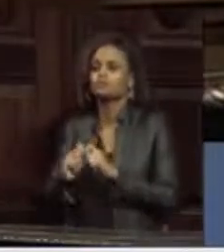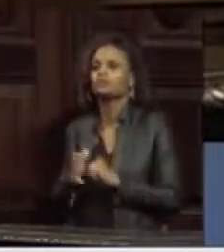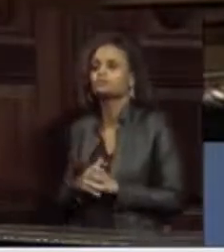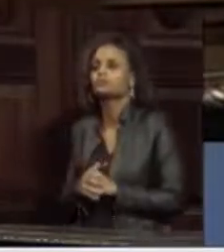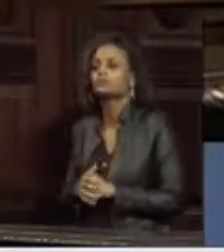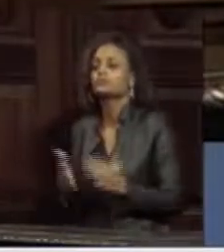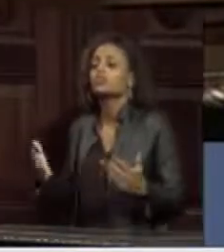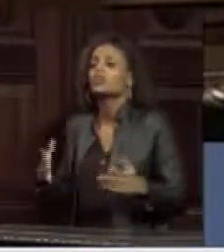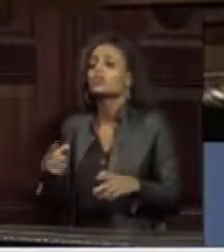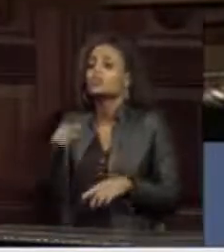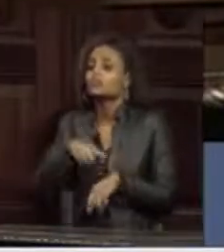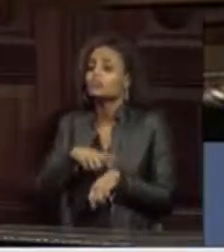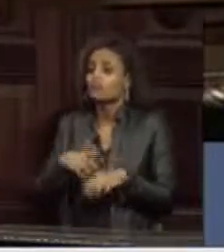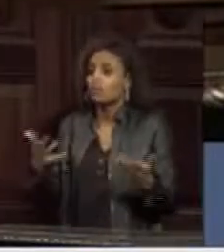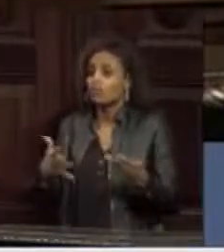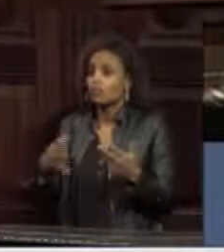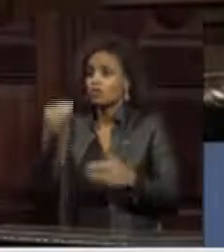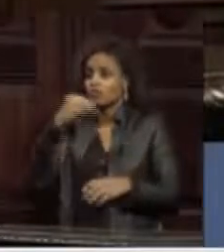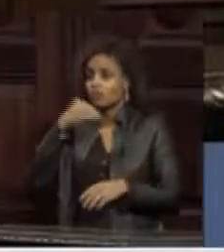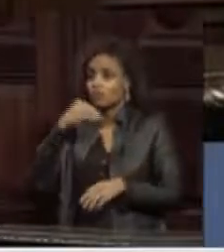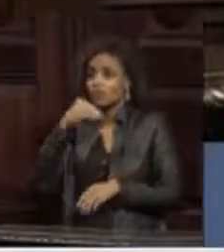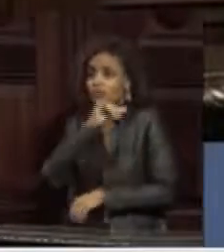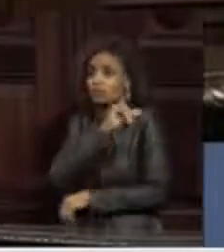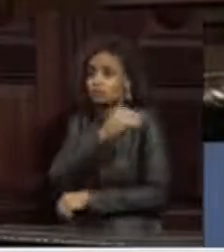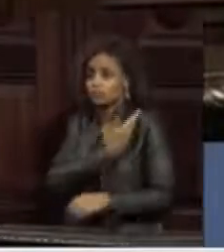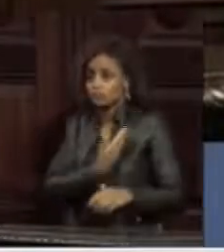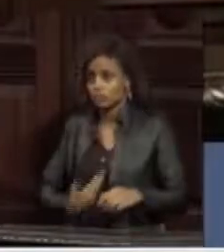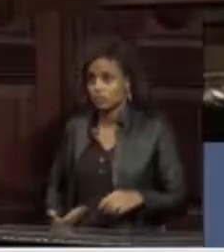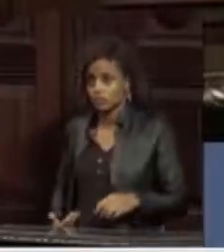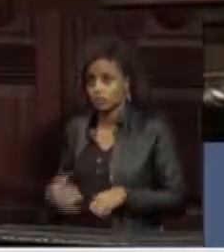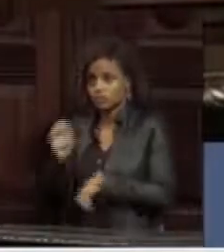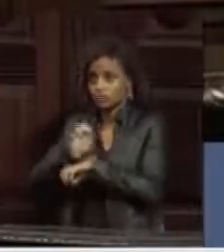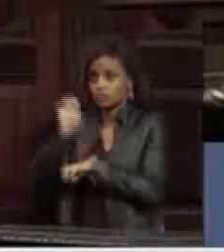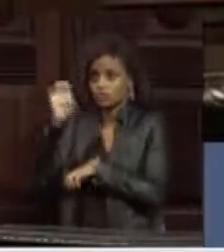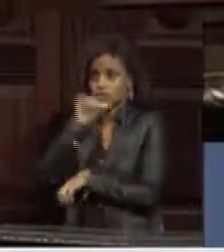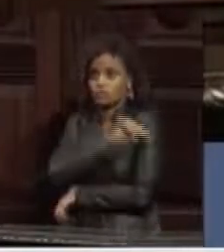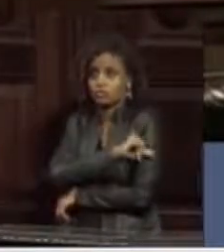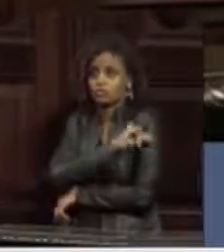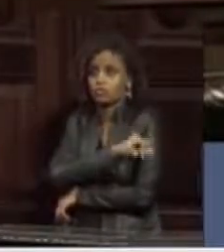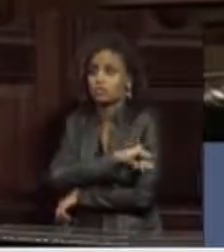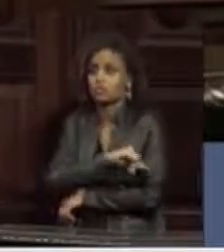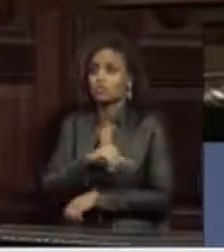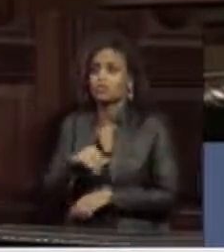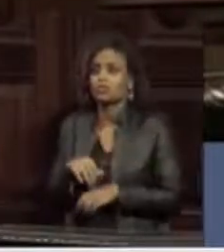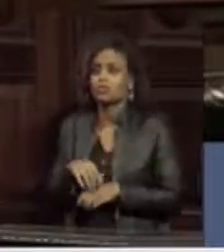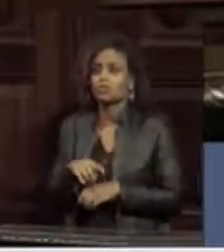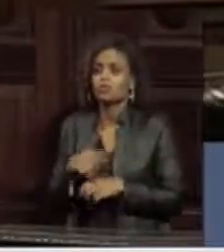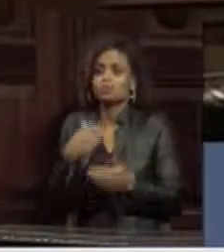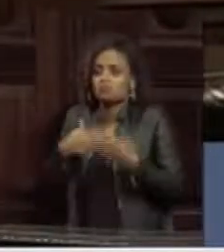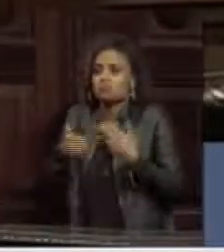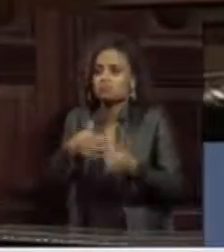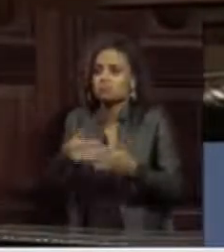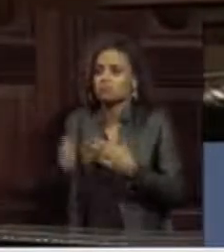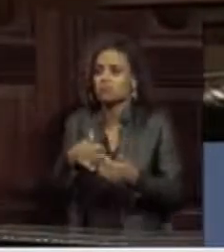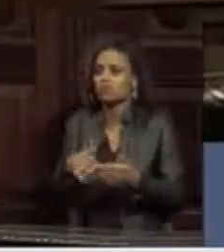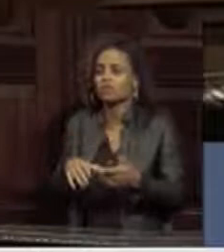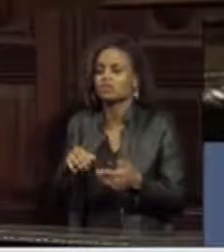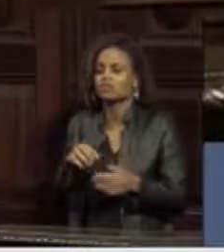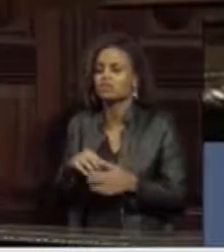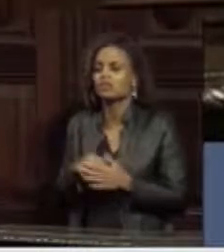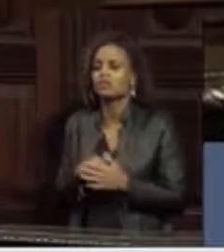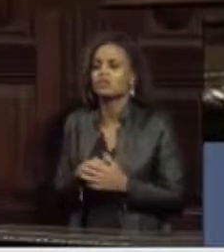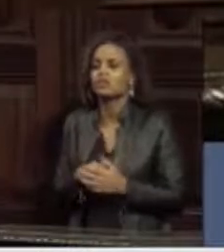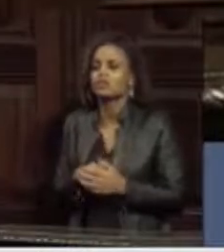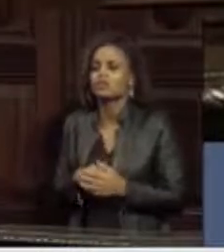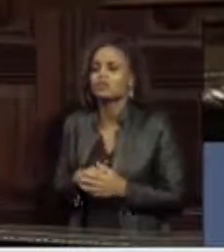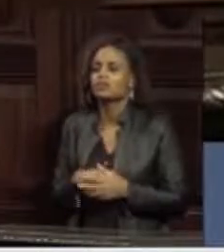fragilidade, onde o governo do Estado pouco se importa com essa questão, é